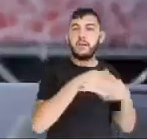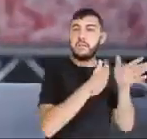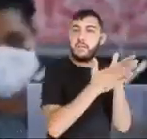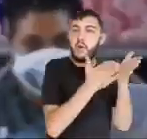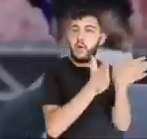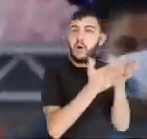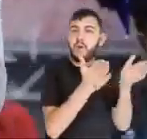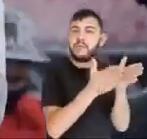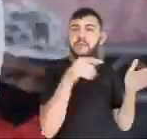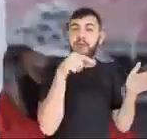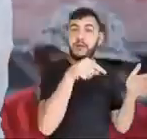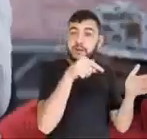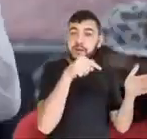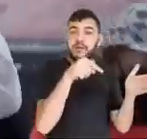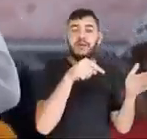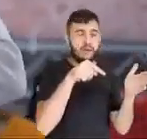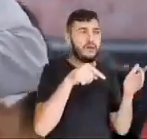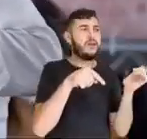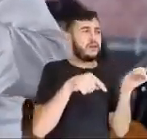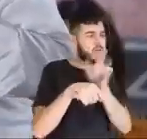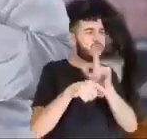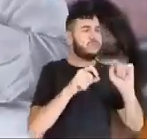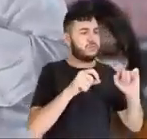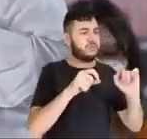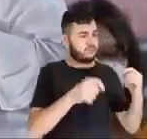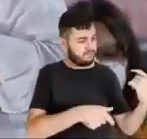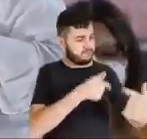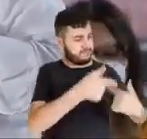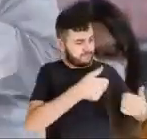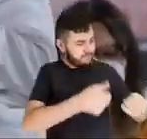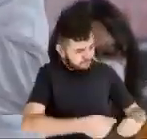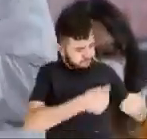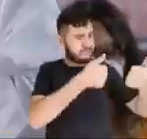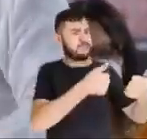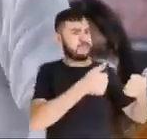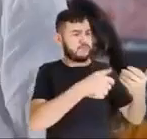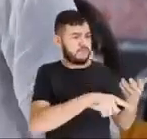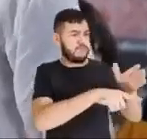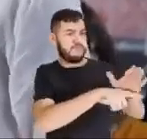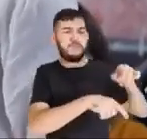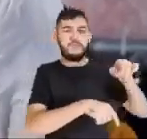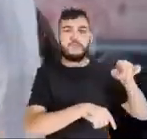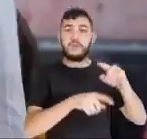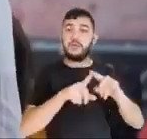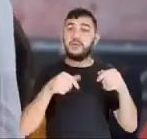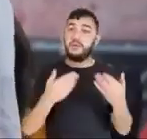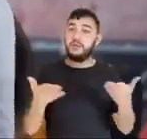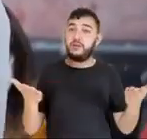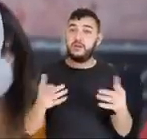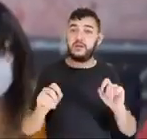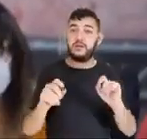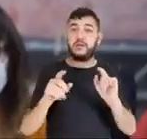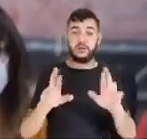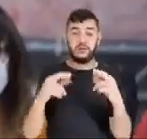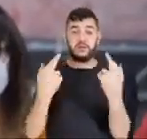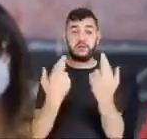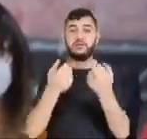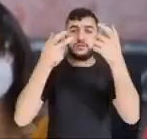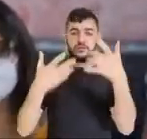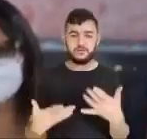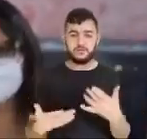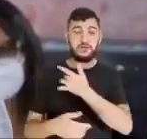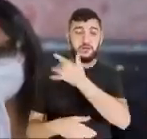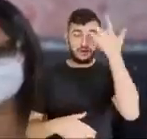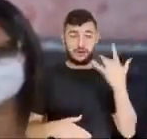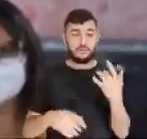país. Esses dias eu estava numa reunião, eu já contei isso para alguém, e um empresário muito rico,